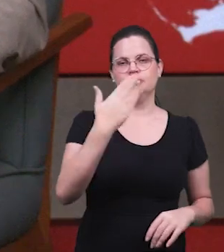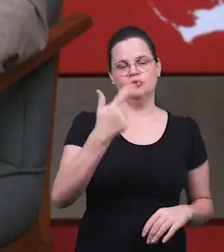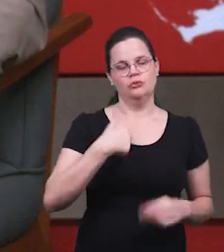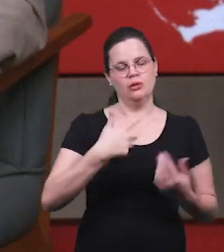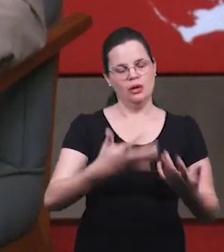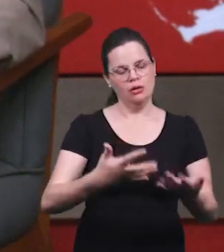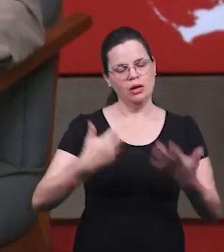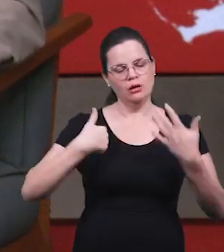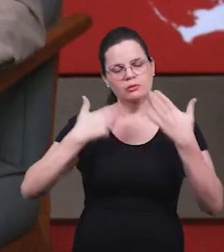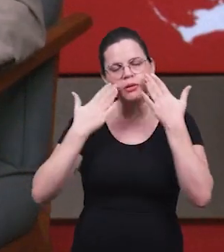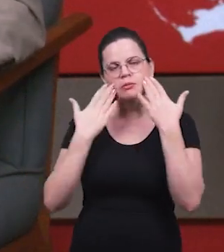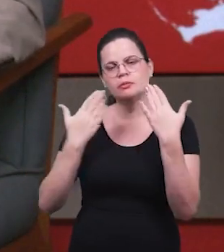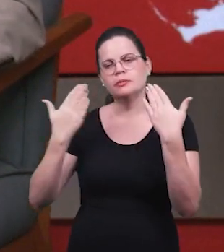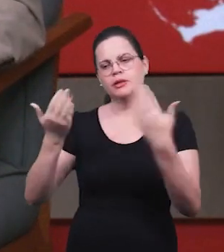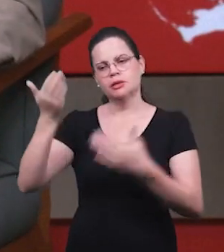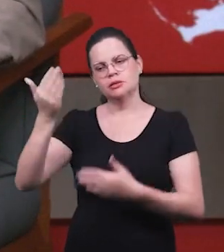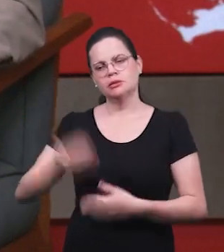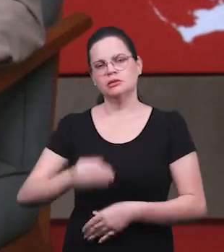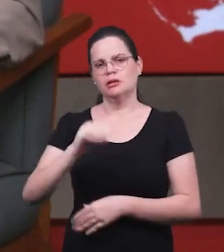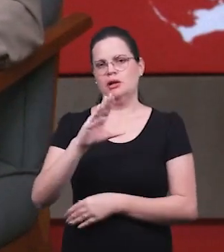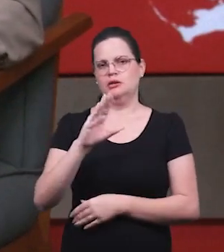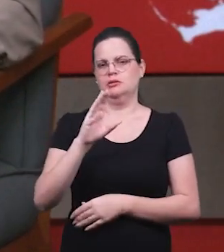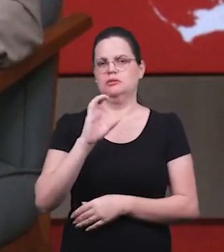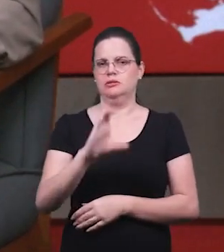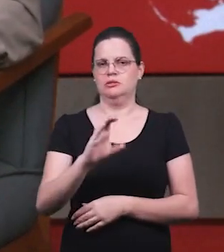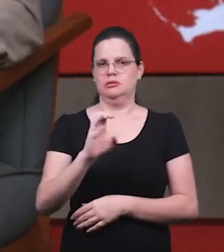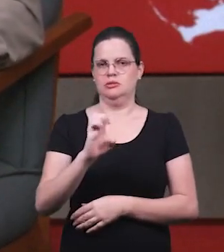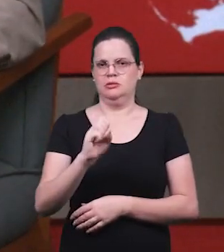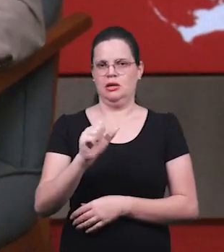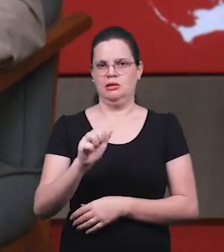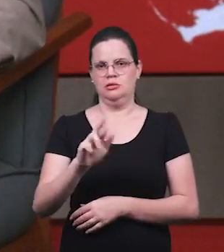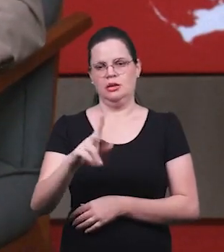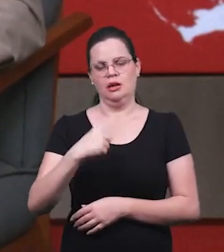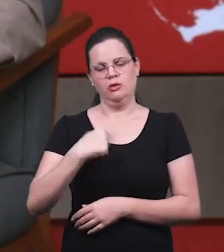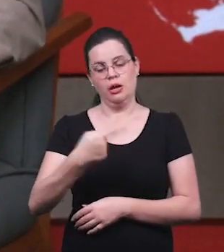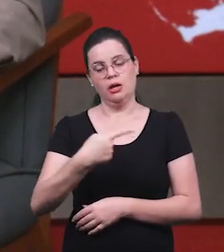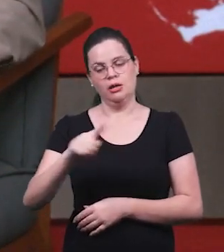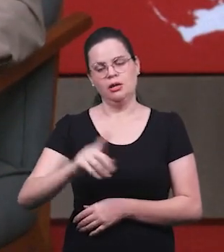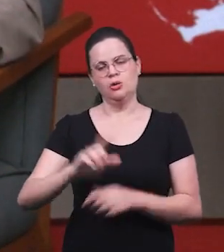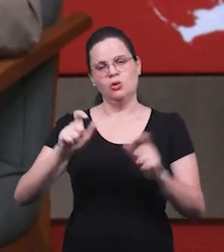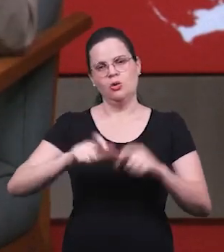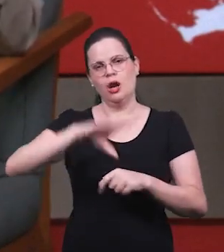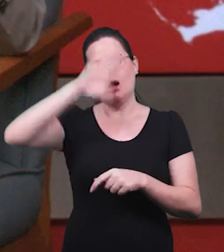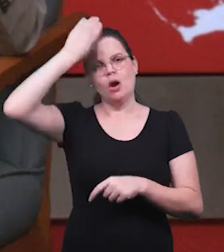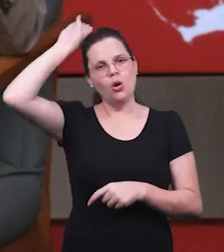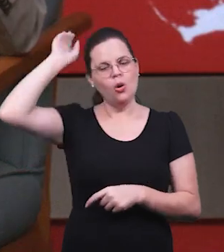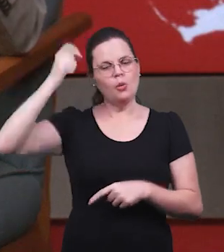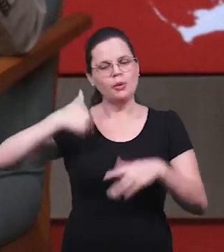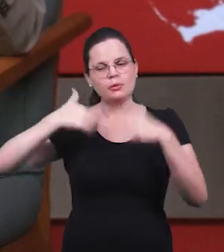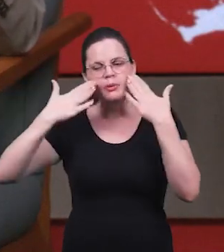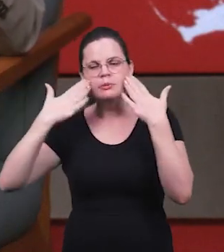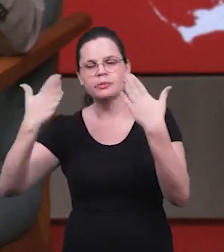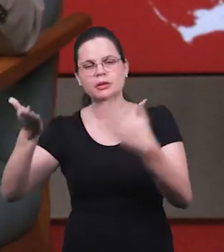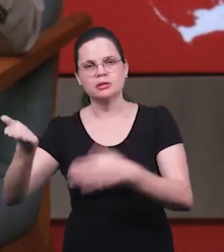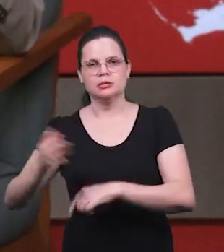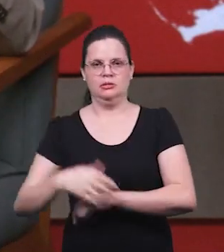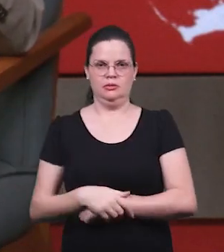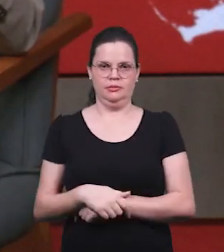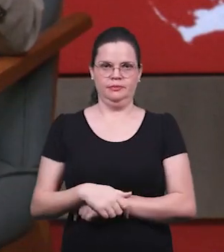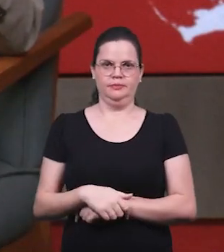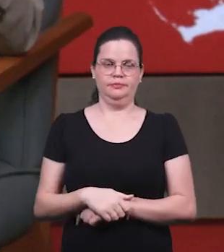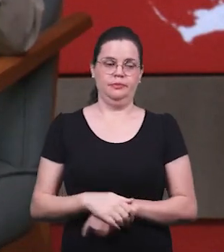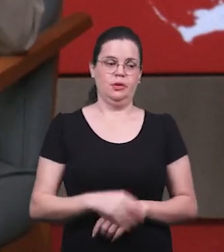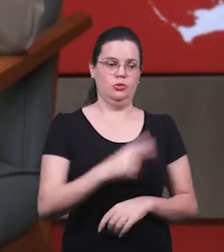ir à presença de César, ou seja, que ele fosse a Roma. Então, depois